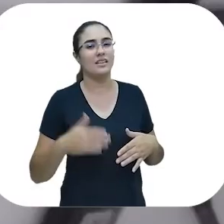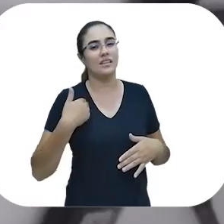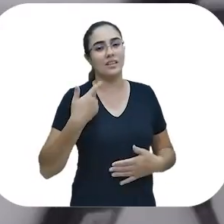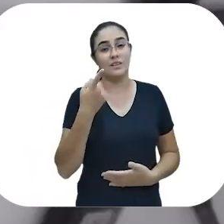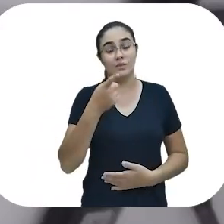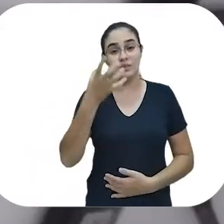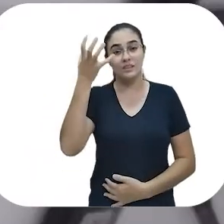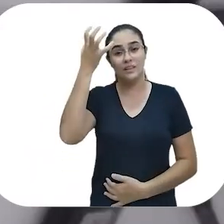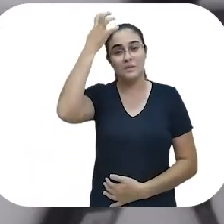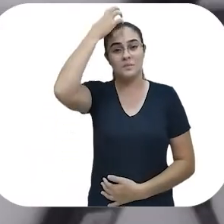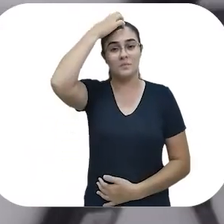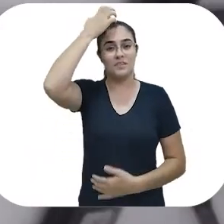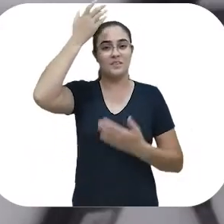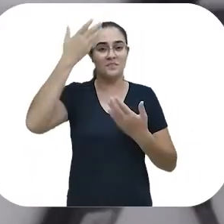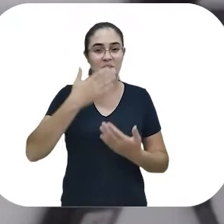príncipe